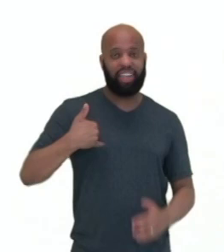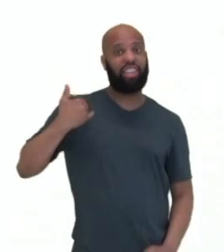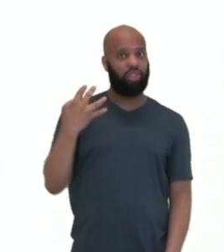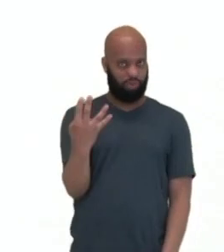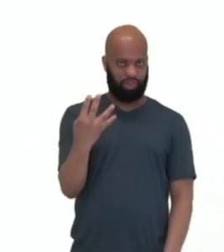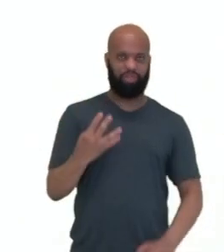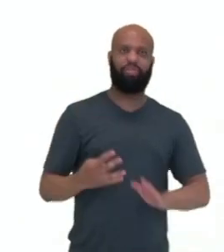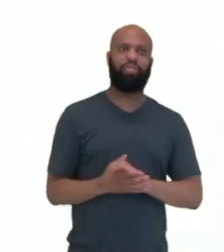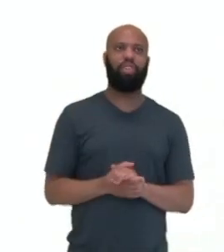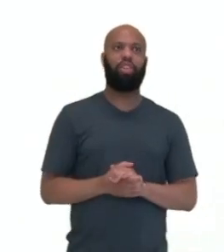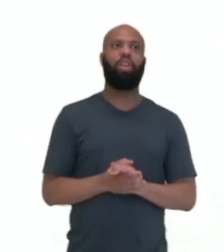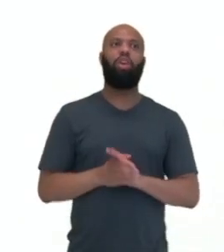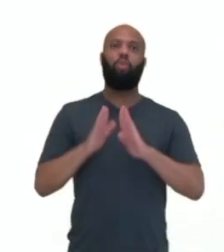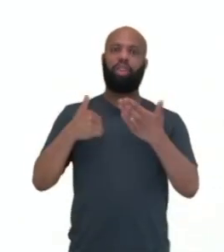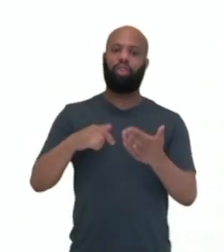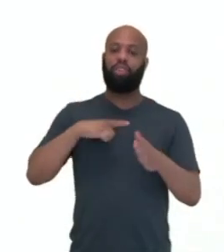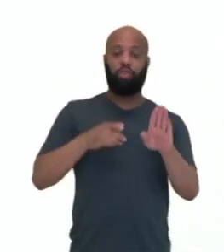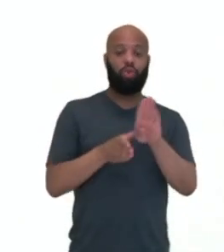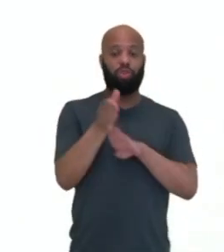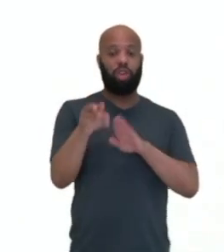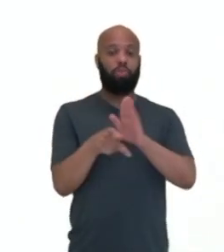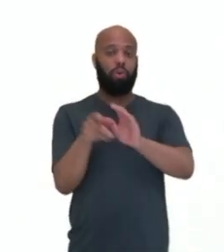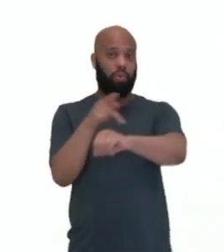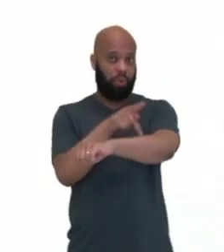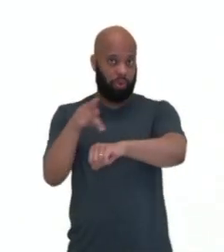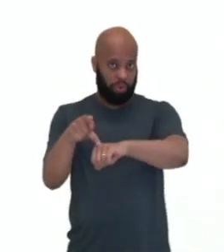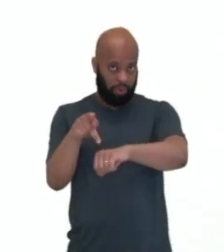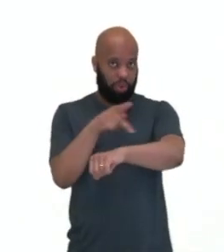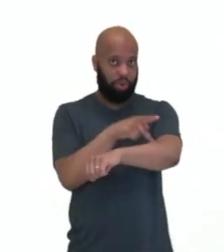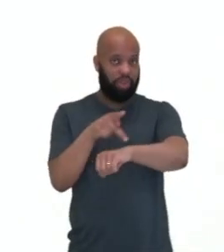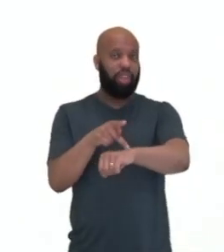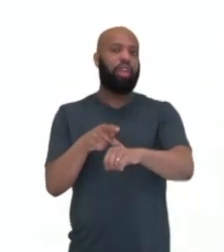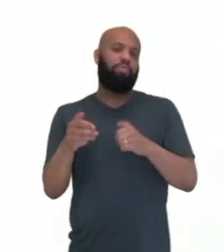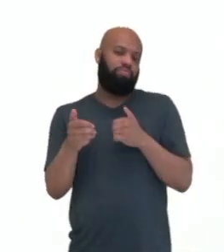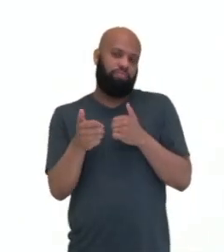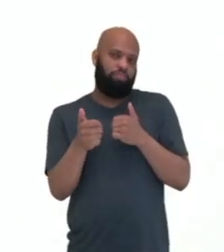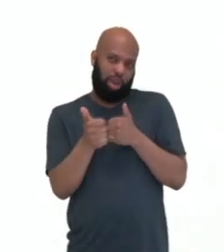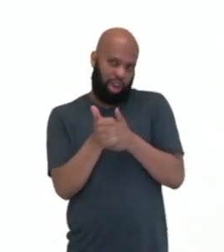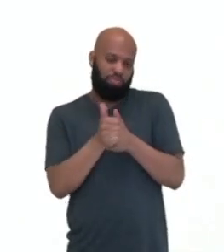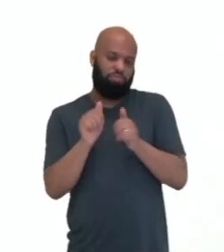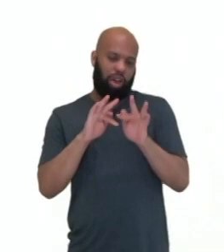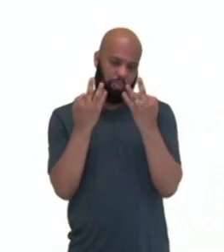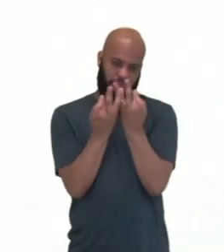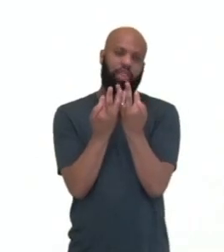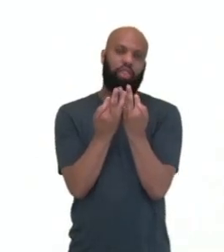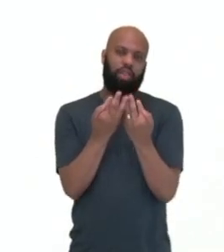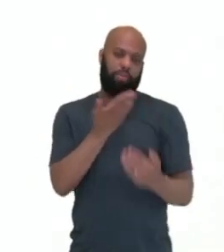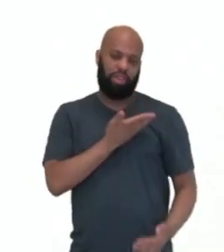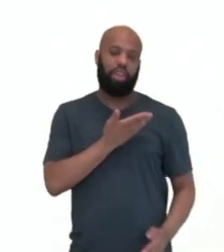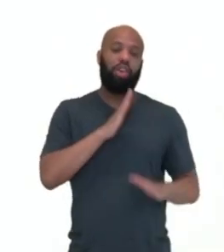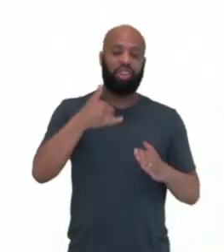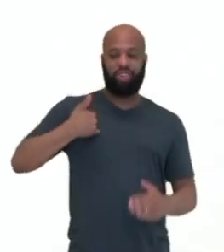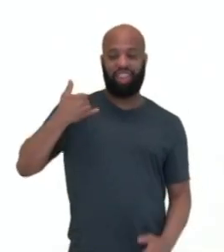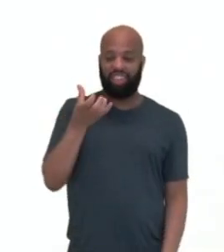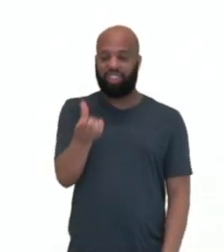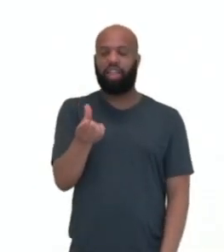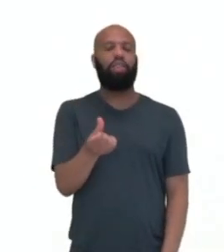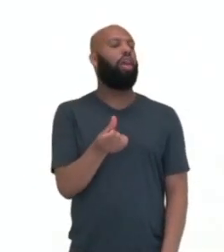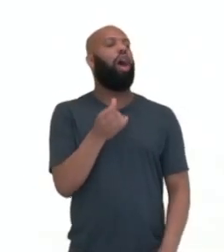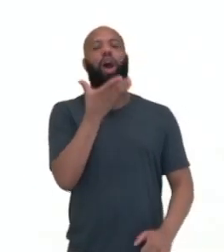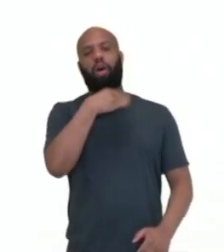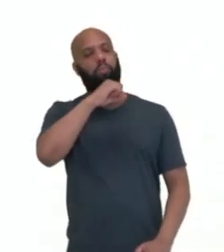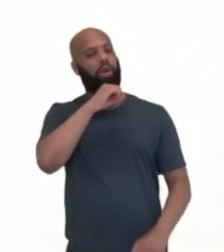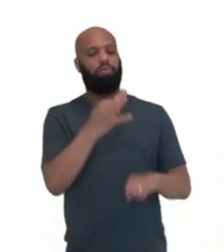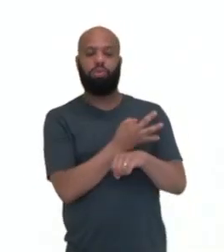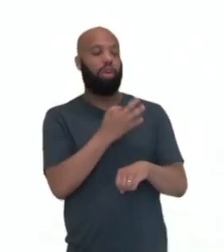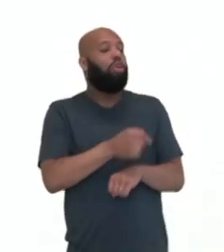anos. Foi aconselhado por uma pedagoga a muito custo, né? E quando fez 6 anos, o pai não aguentou, dizendo que já